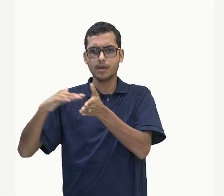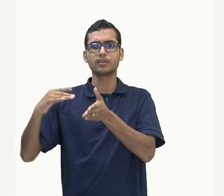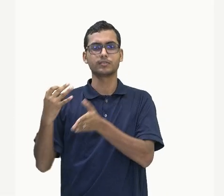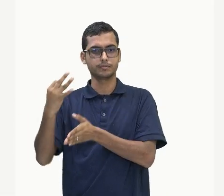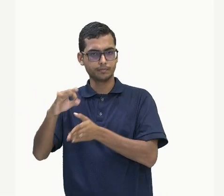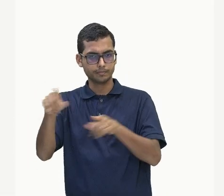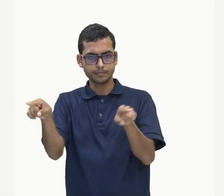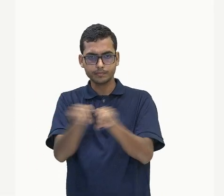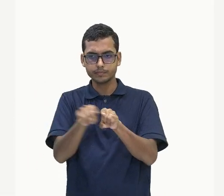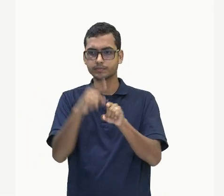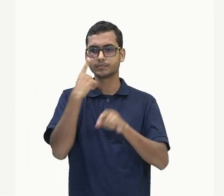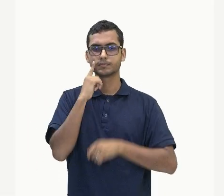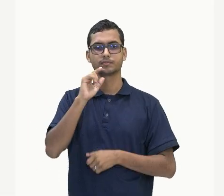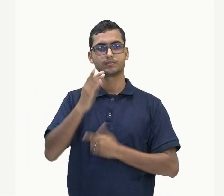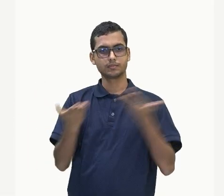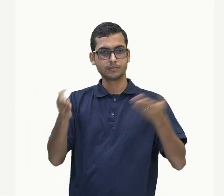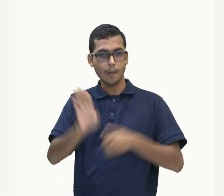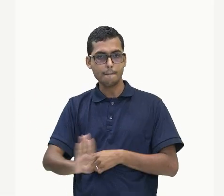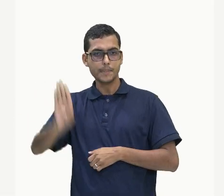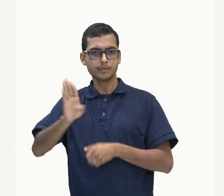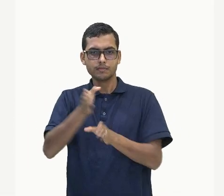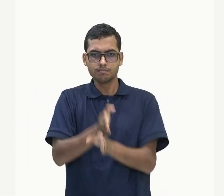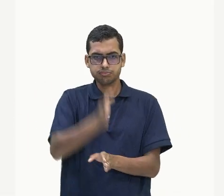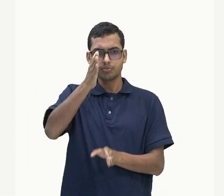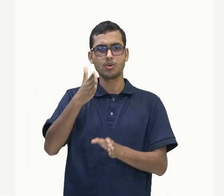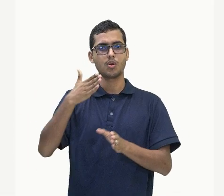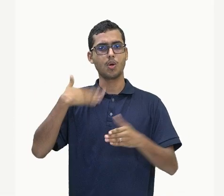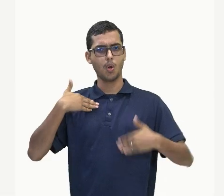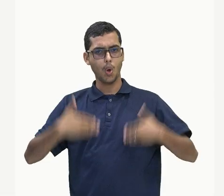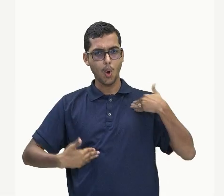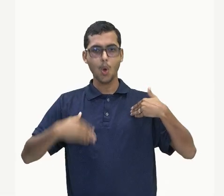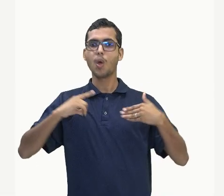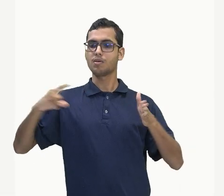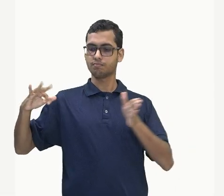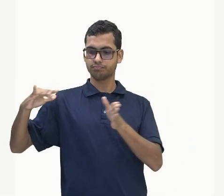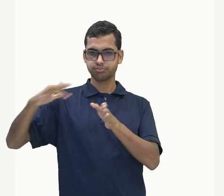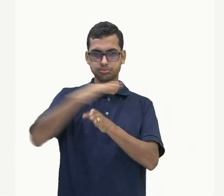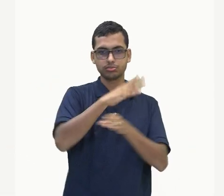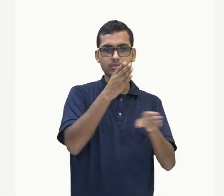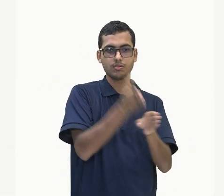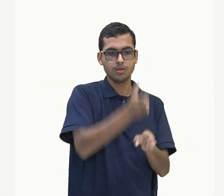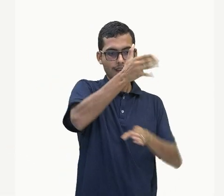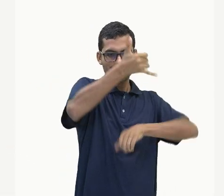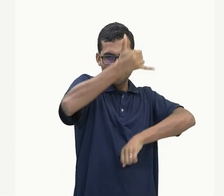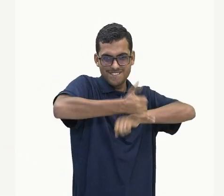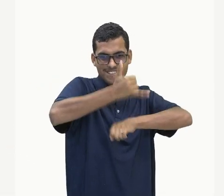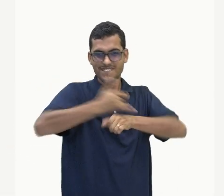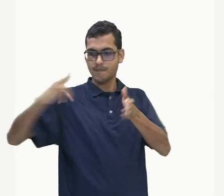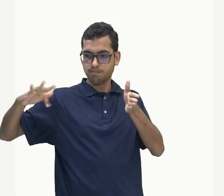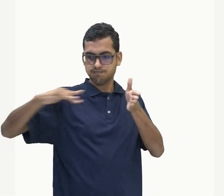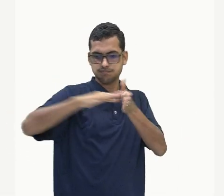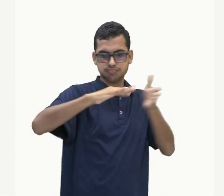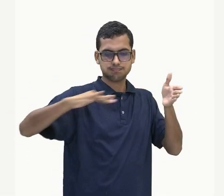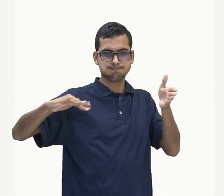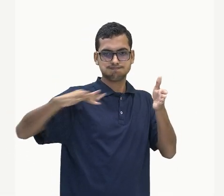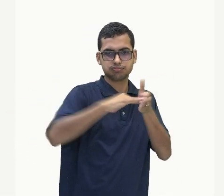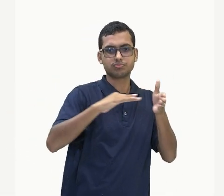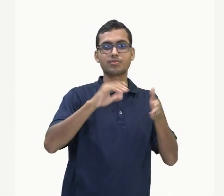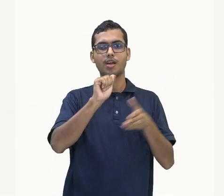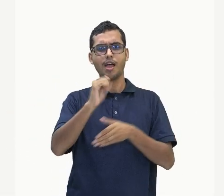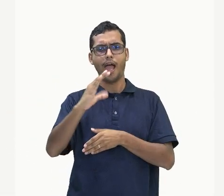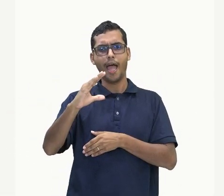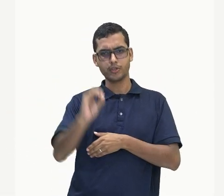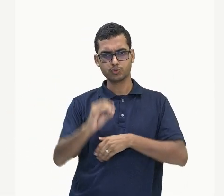penetração. Já a radiação beta, ela é capaz de ultrapassar a folha de papel, o corpo humano, e ela só vai ser